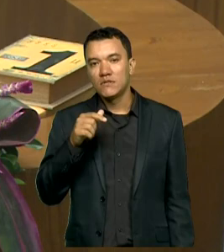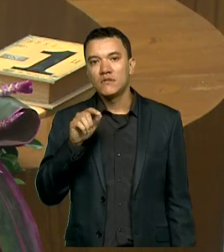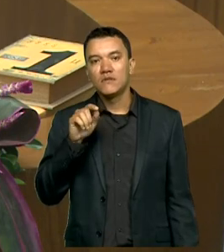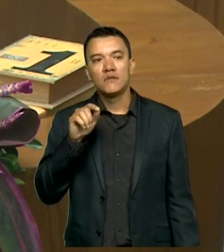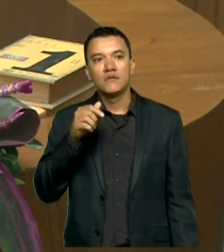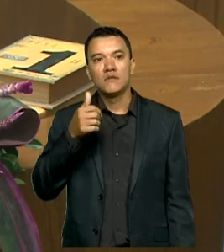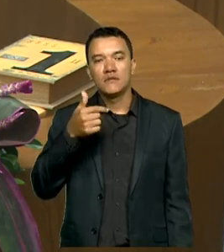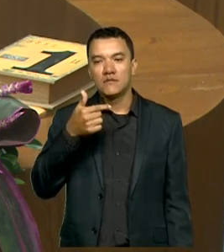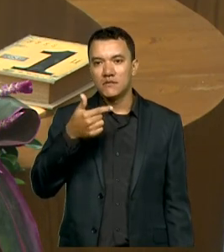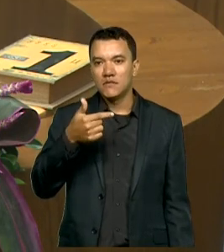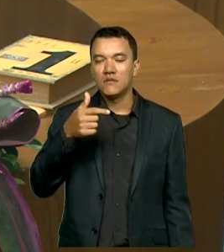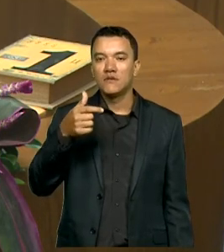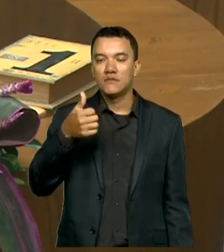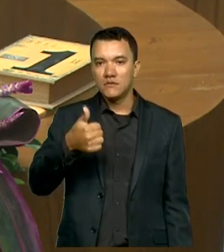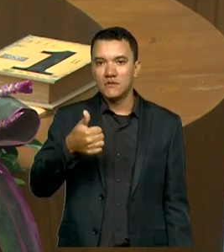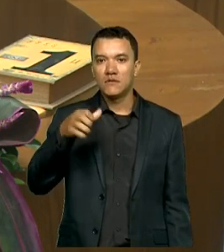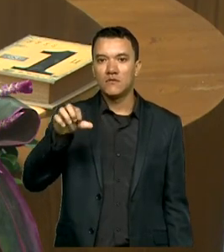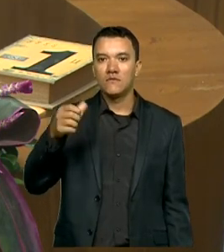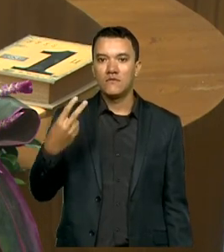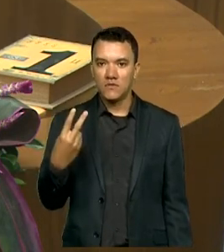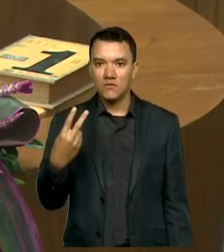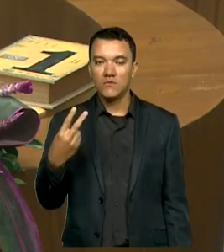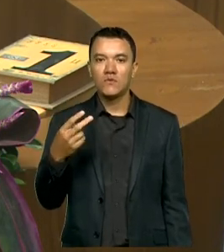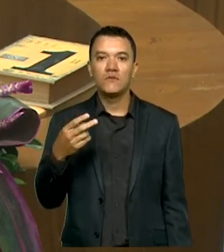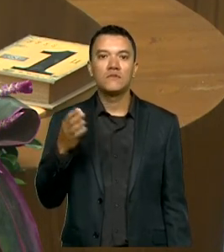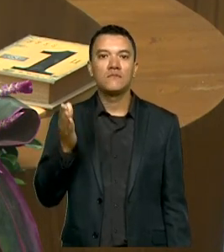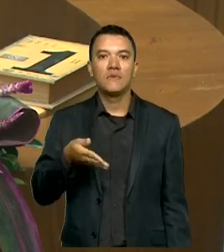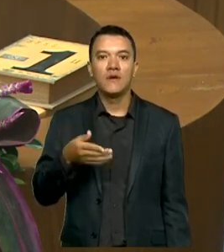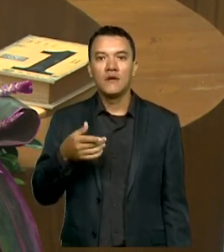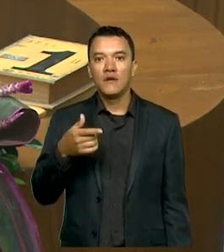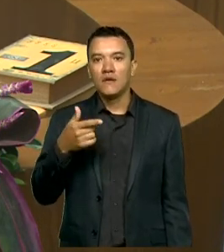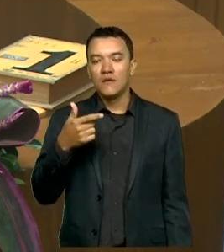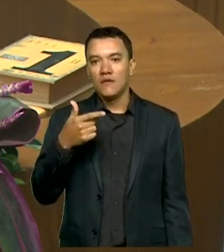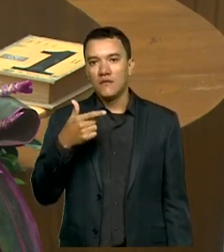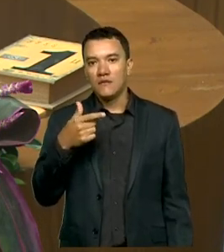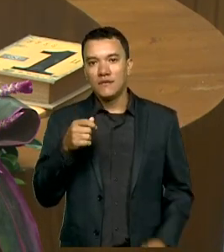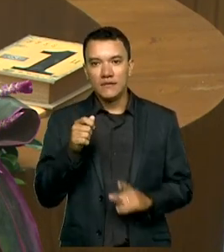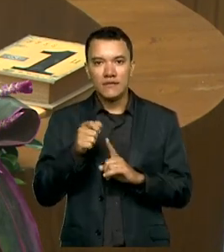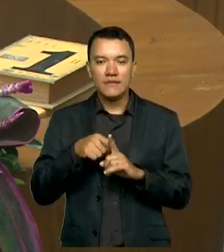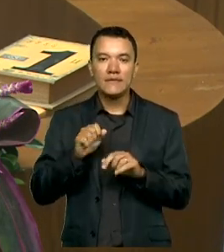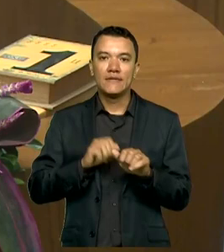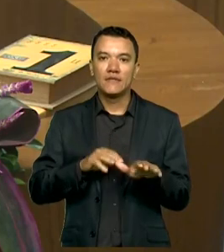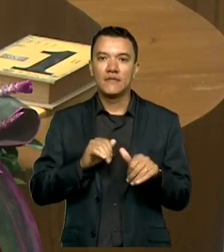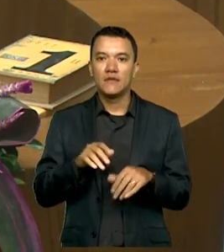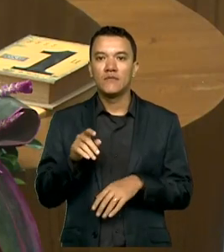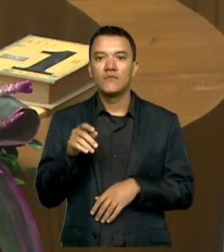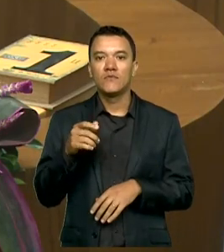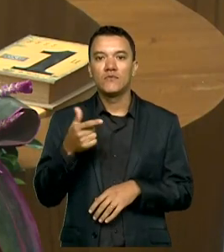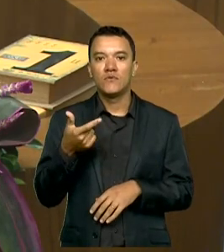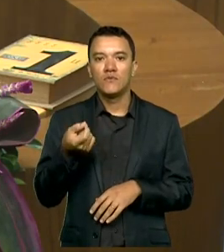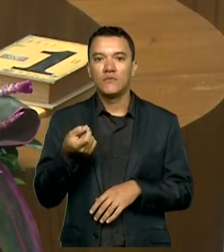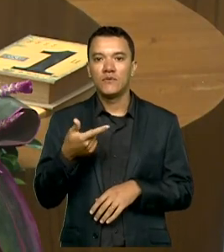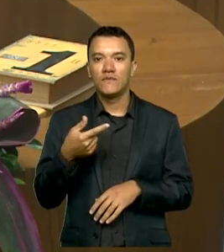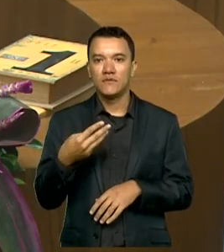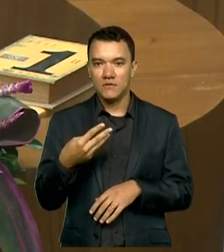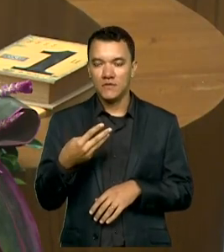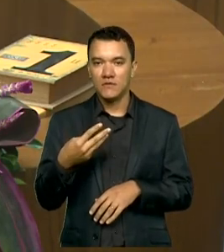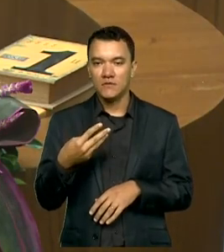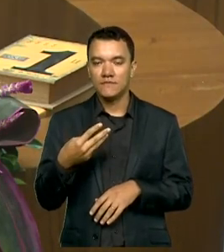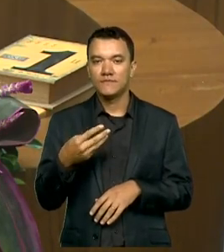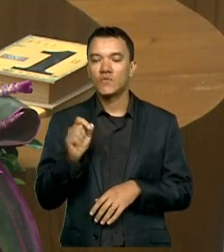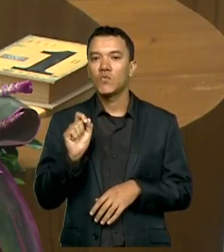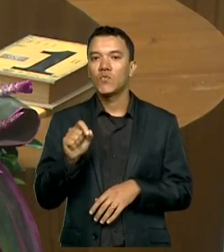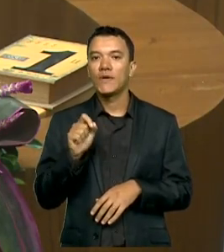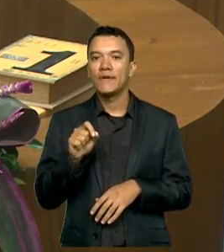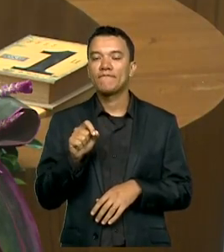12.192, de 27 de dezembro de 2023, que considera a última semana do mês de